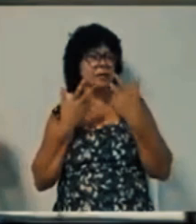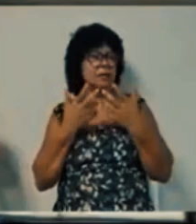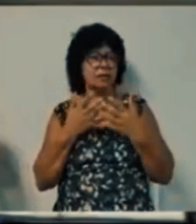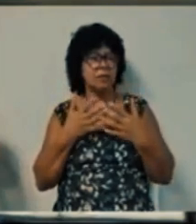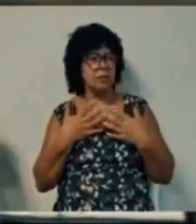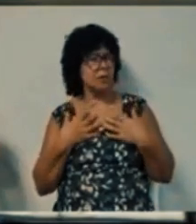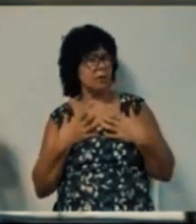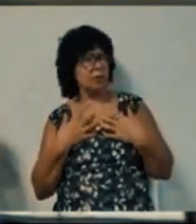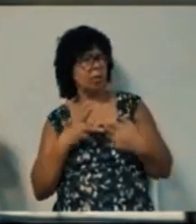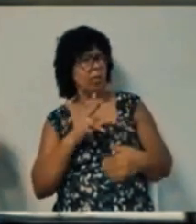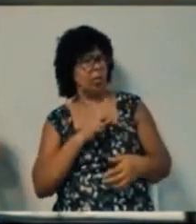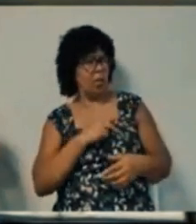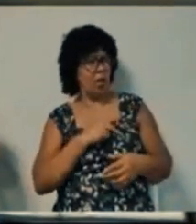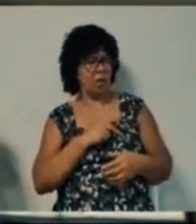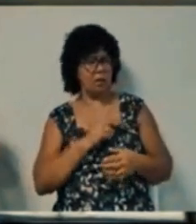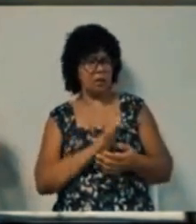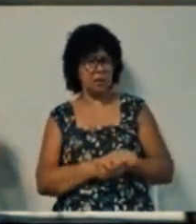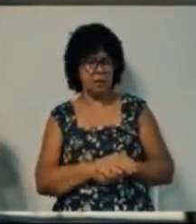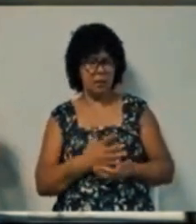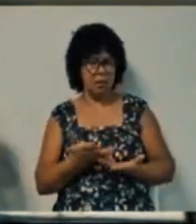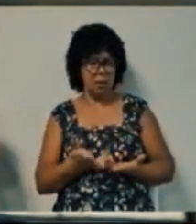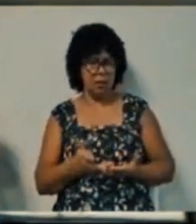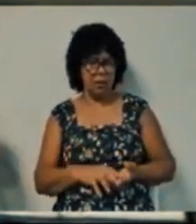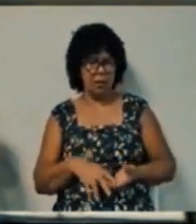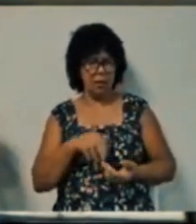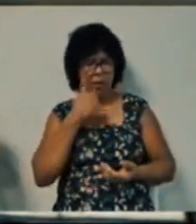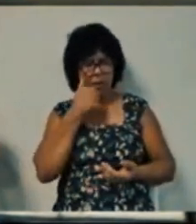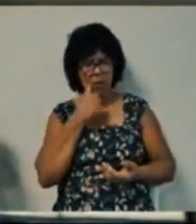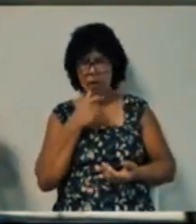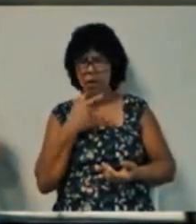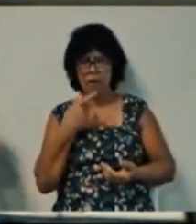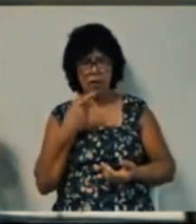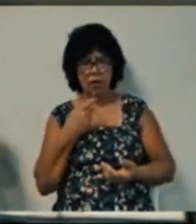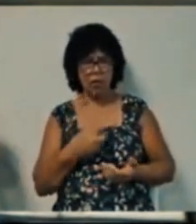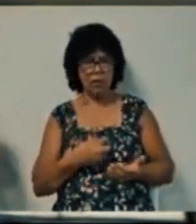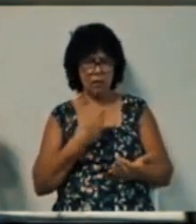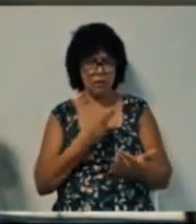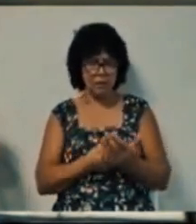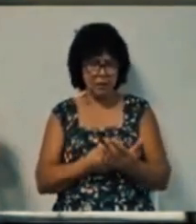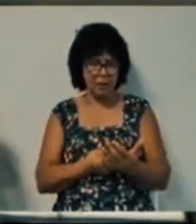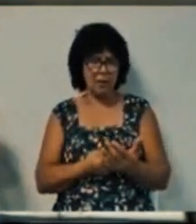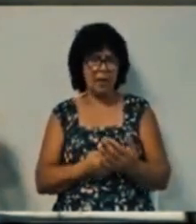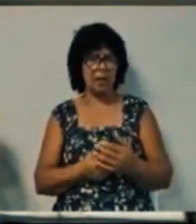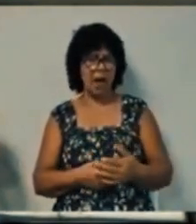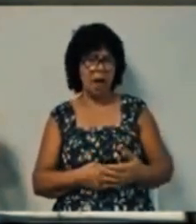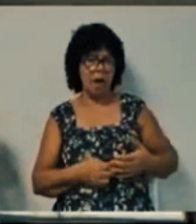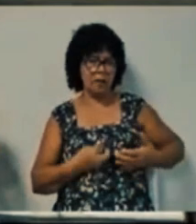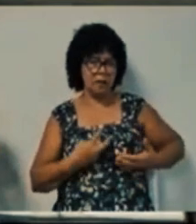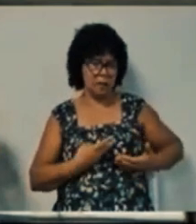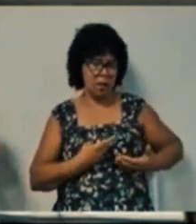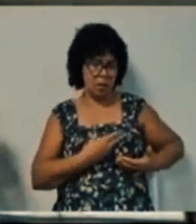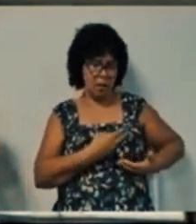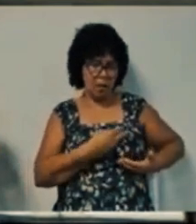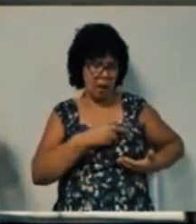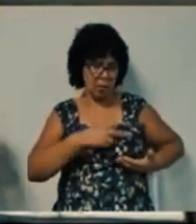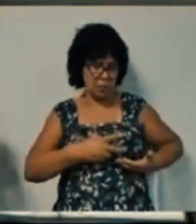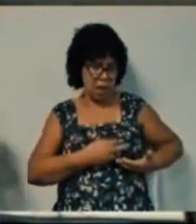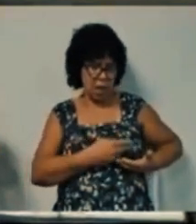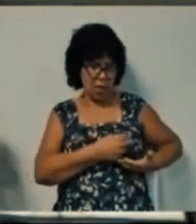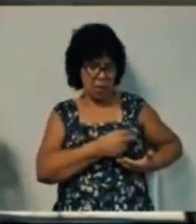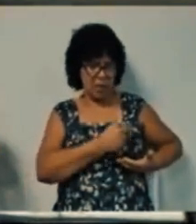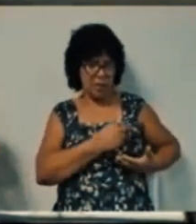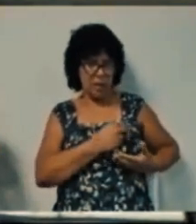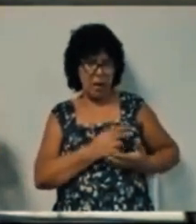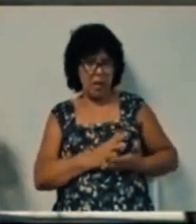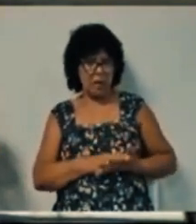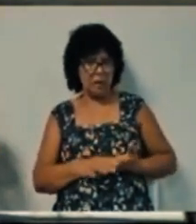ué, essa mulher ontem ia ser internada para a retirada dos seios, e ela